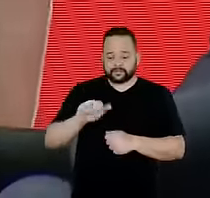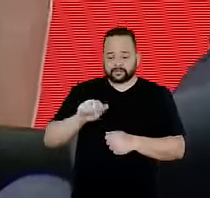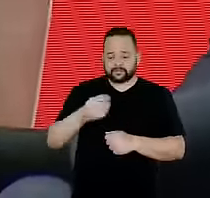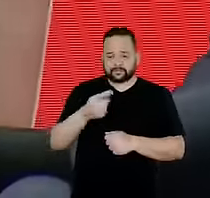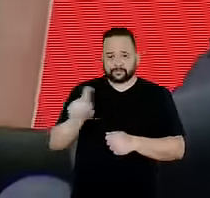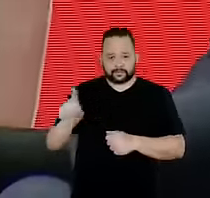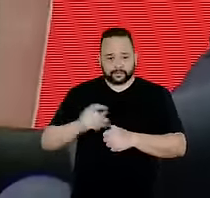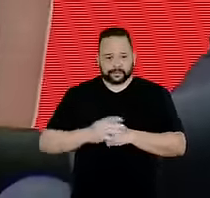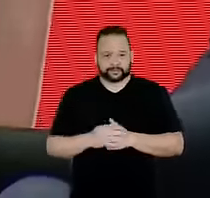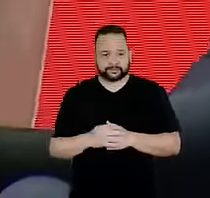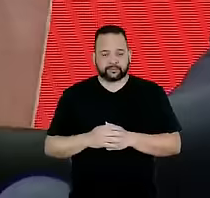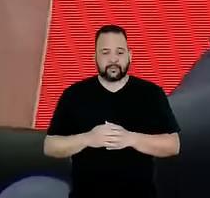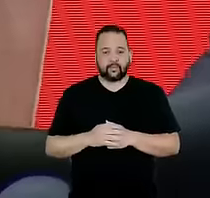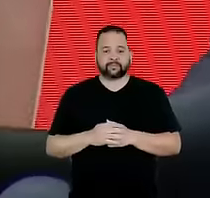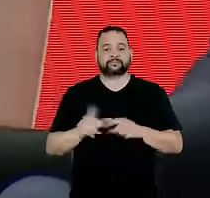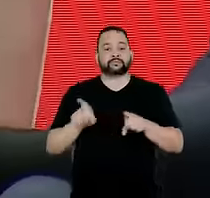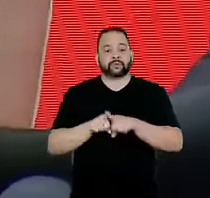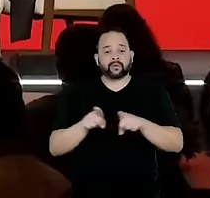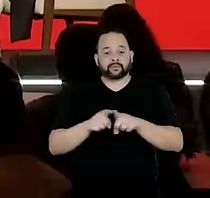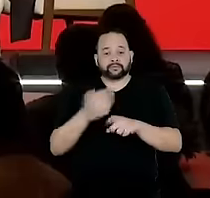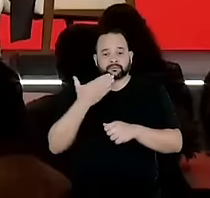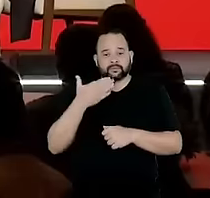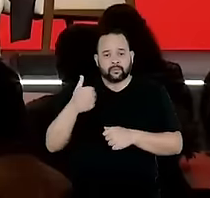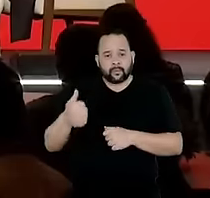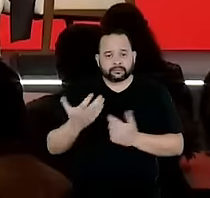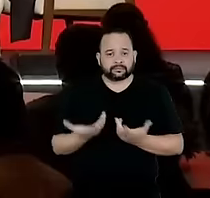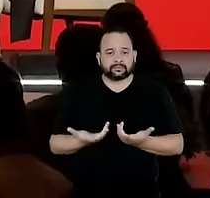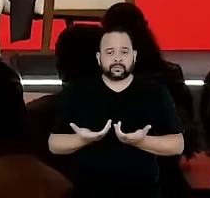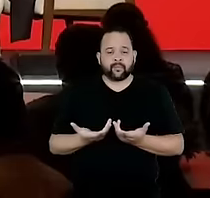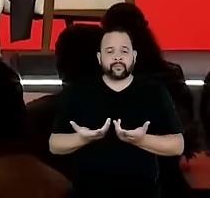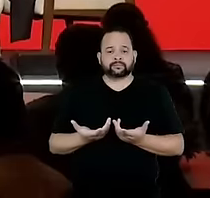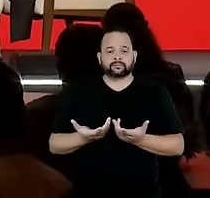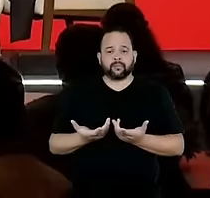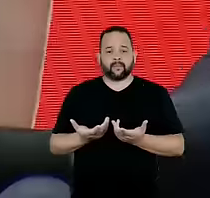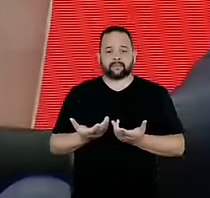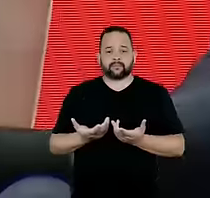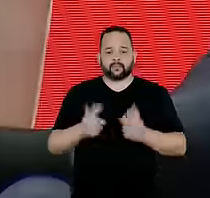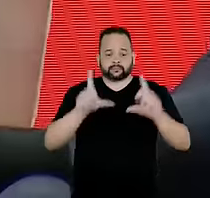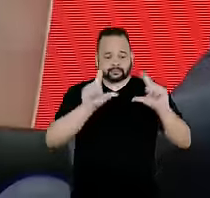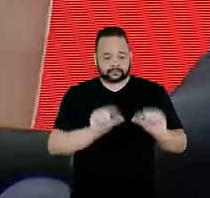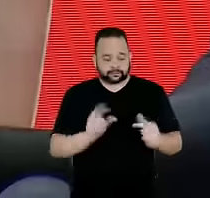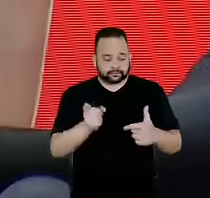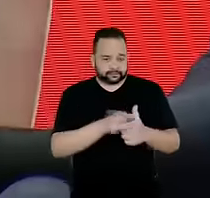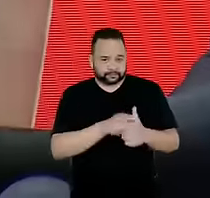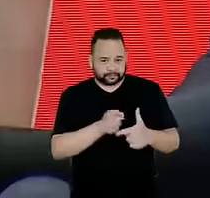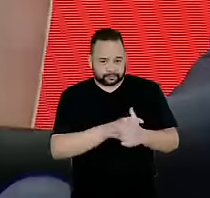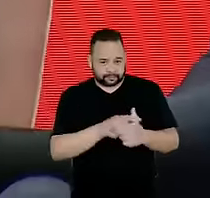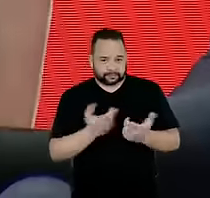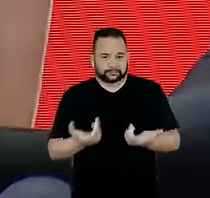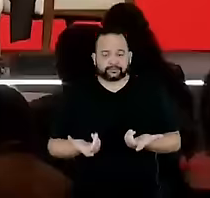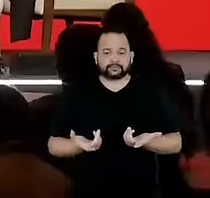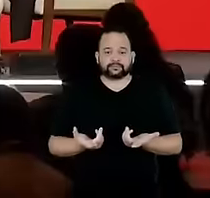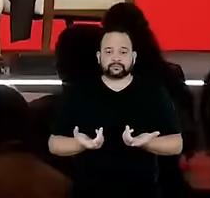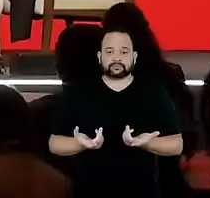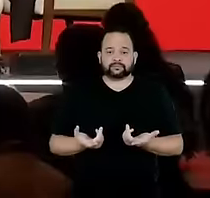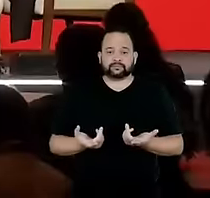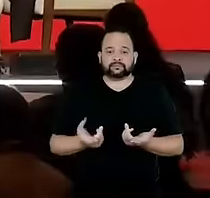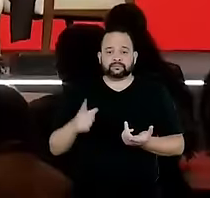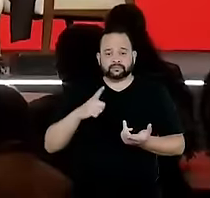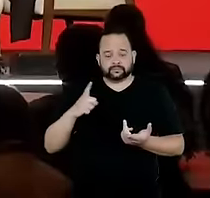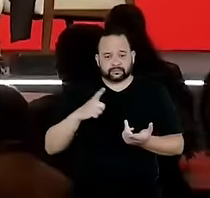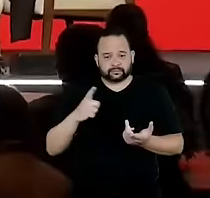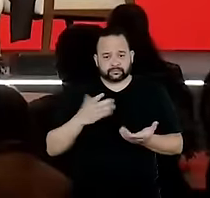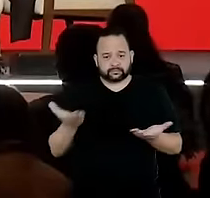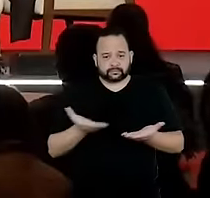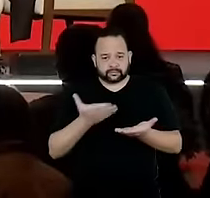é é para melhorar a recuperação de crédito no país como foi o caso do Marco das garantias que foi recentemente aprovado